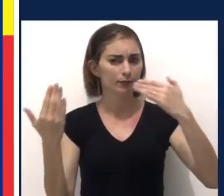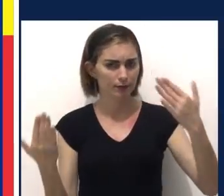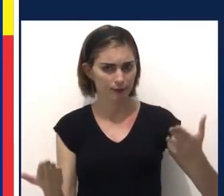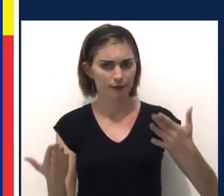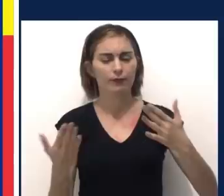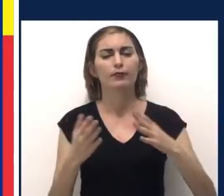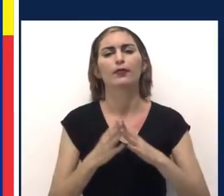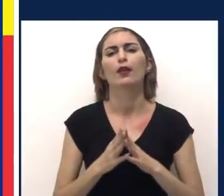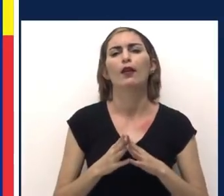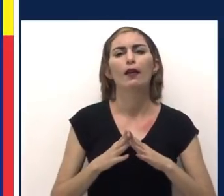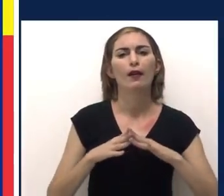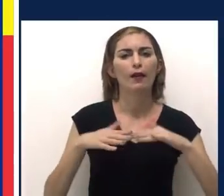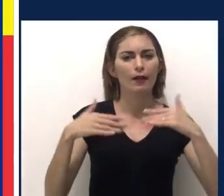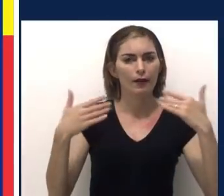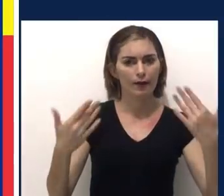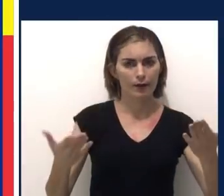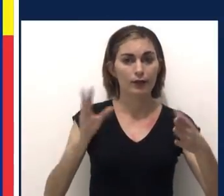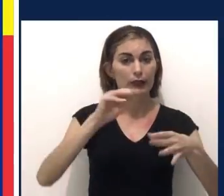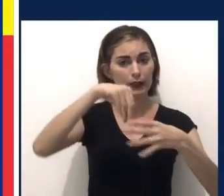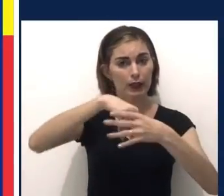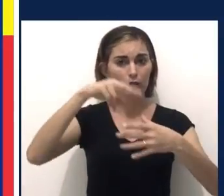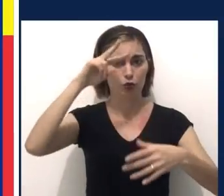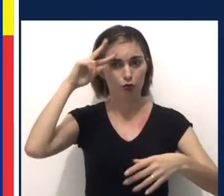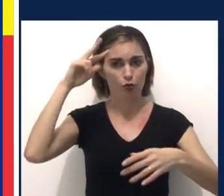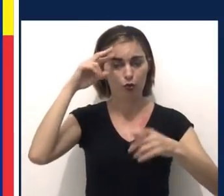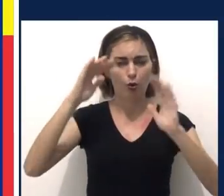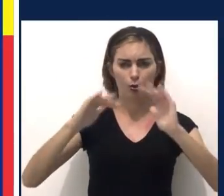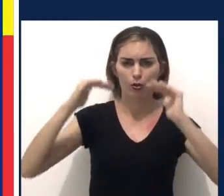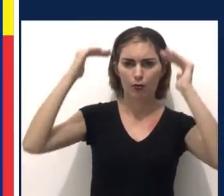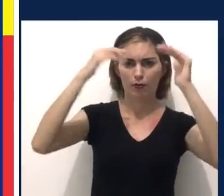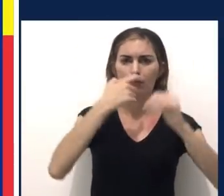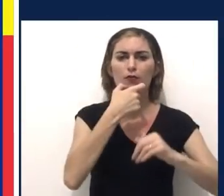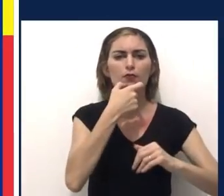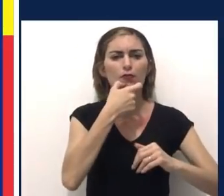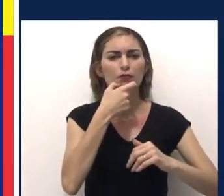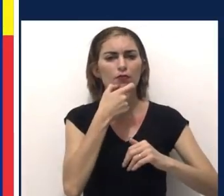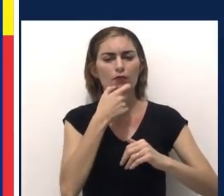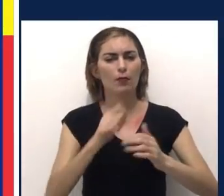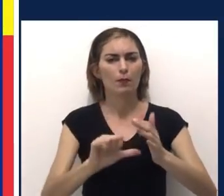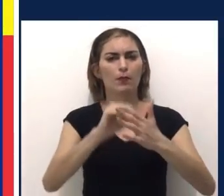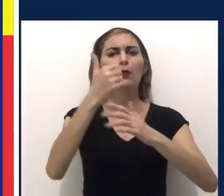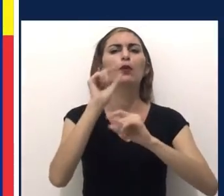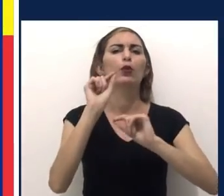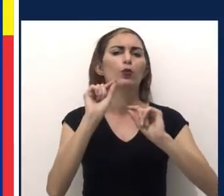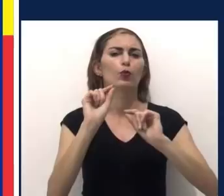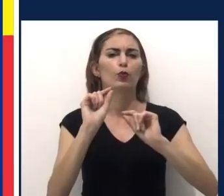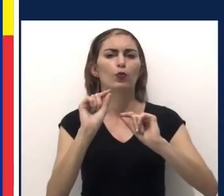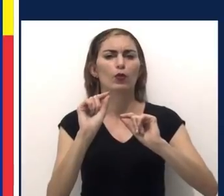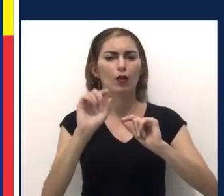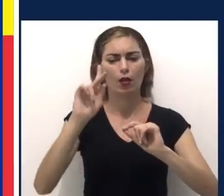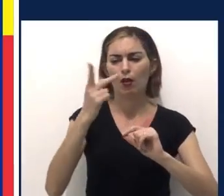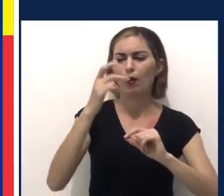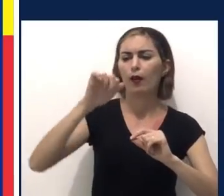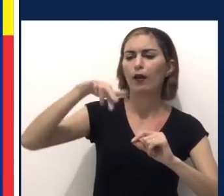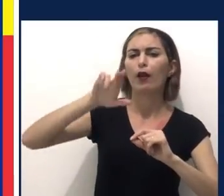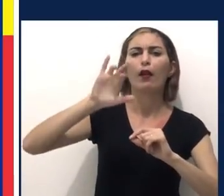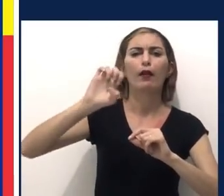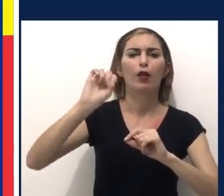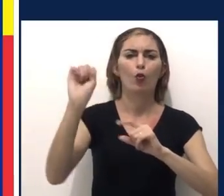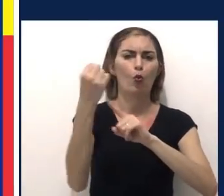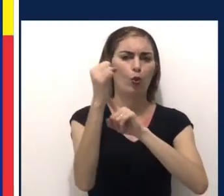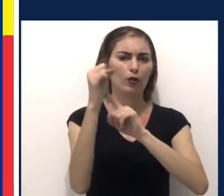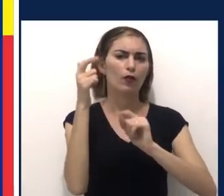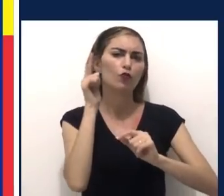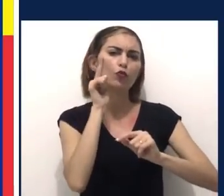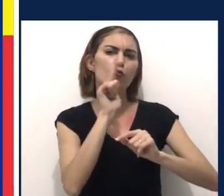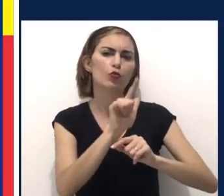meus prezados e prezadas, dentro da história do absolutismo inglês. Primeiro,